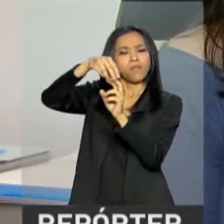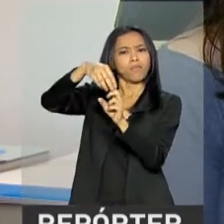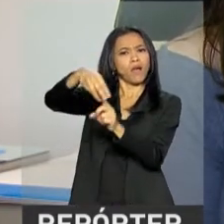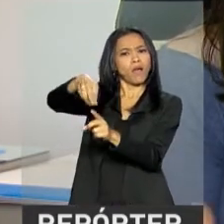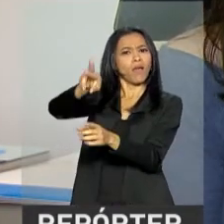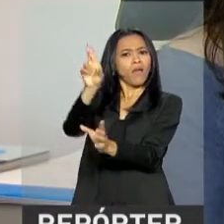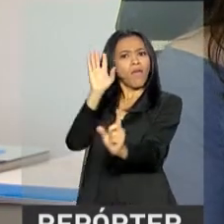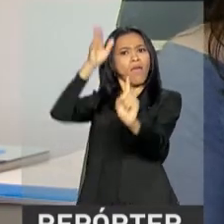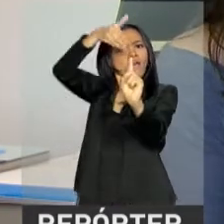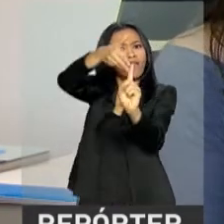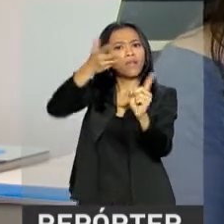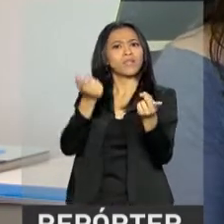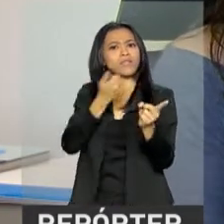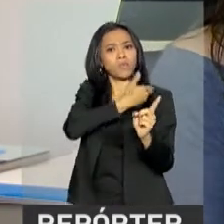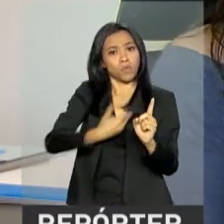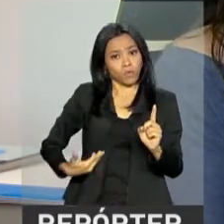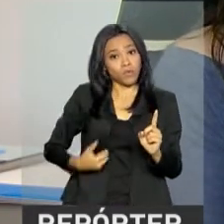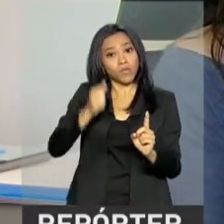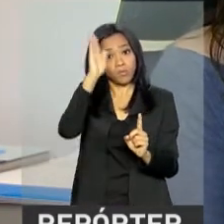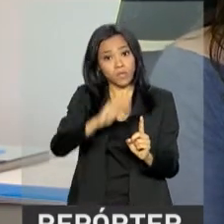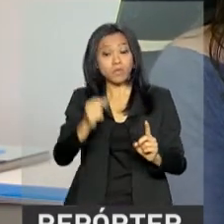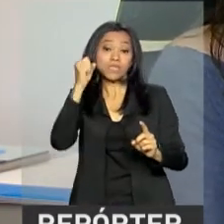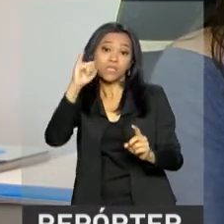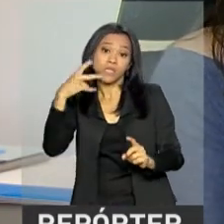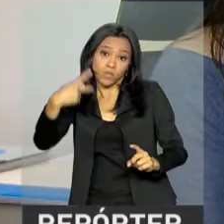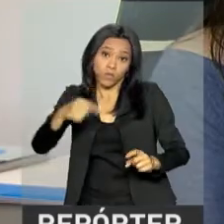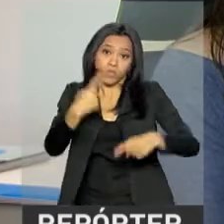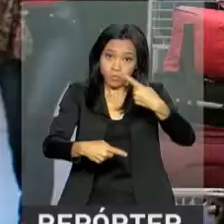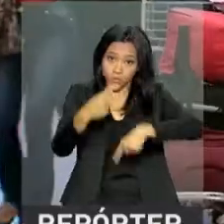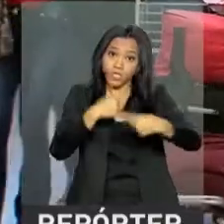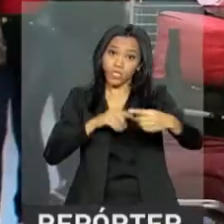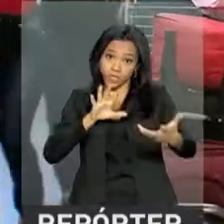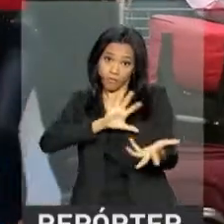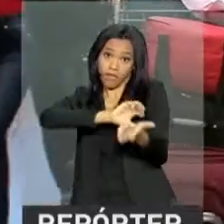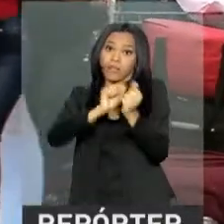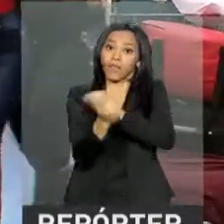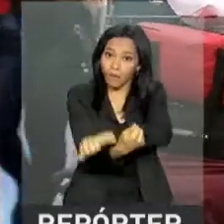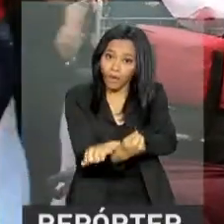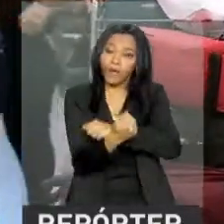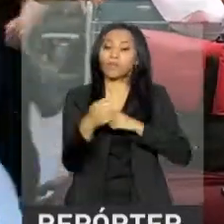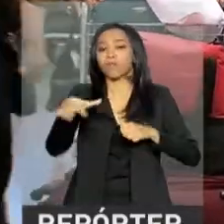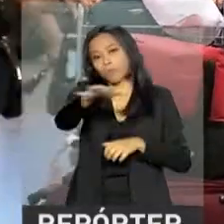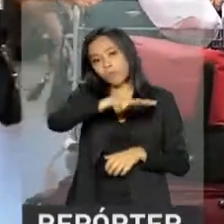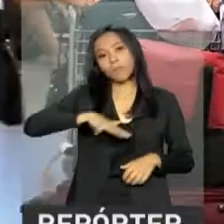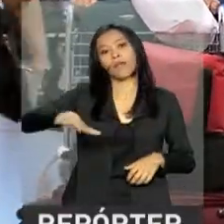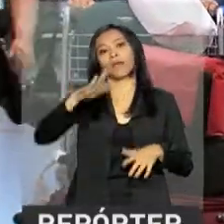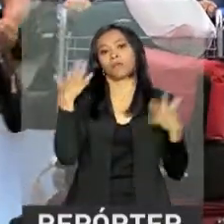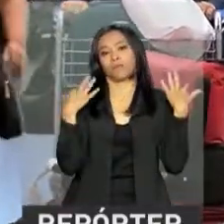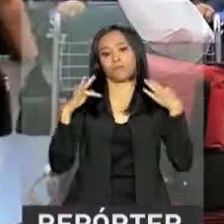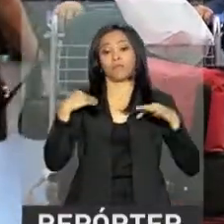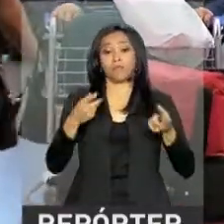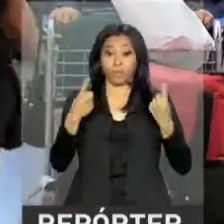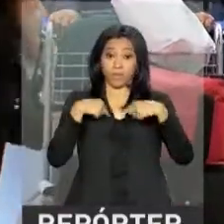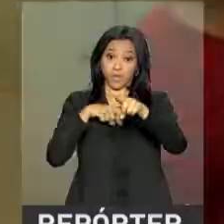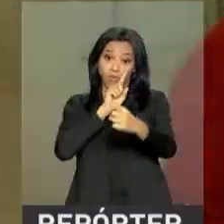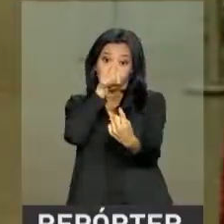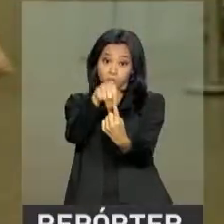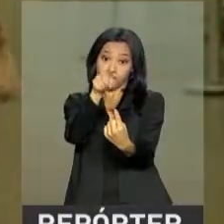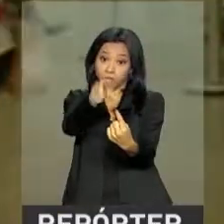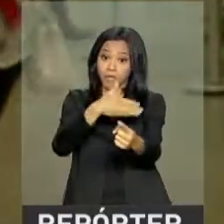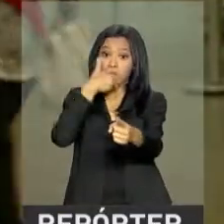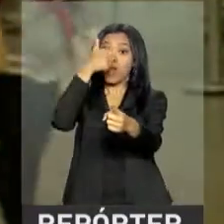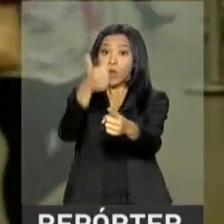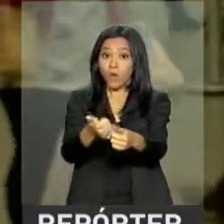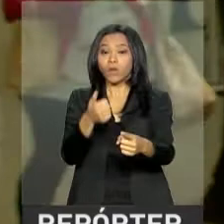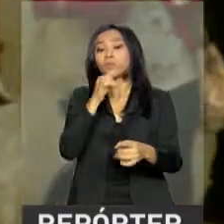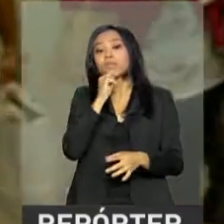saber se as suas políticas públicas estão adequados para o setor ea tendência é que os aeroportos melhor em cada vez mais de brasil